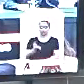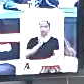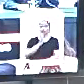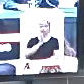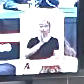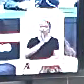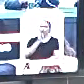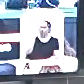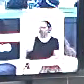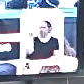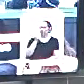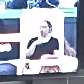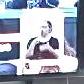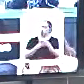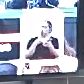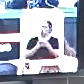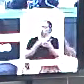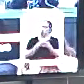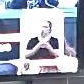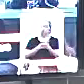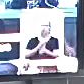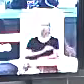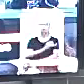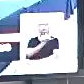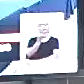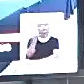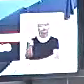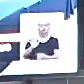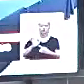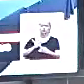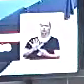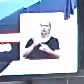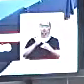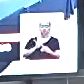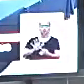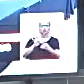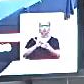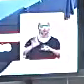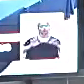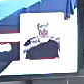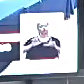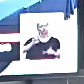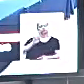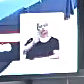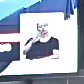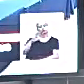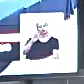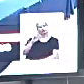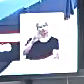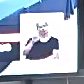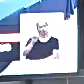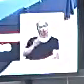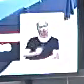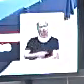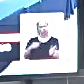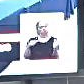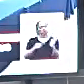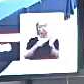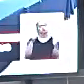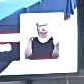um Quantas matérias nós fizemos na Record com faça parte com Tiago Elton denunciando